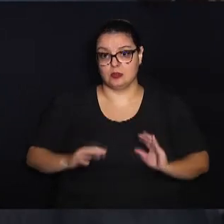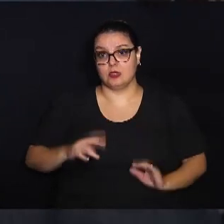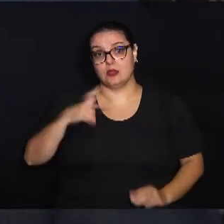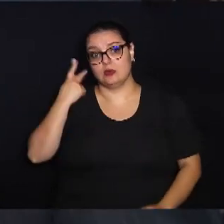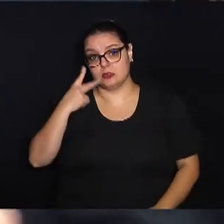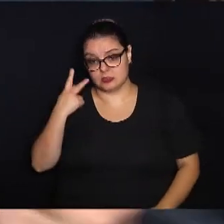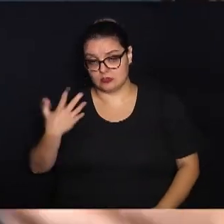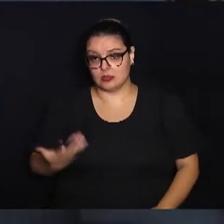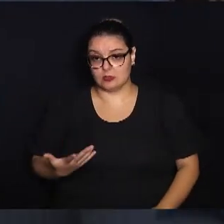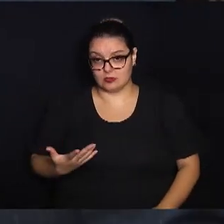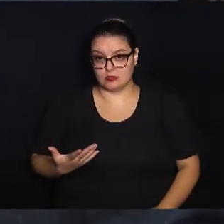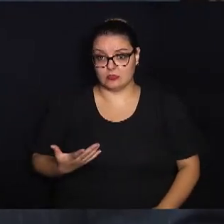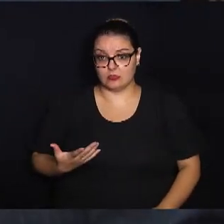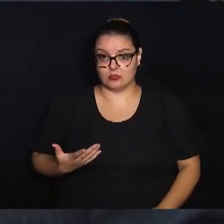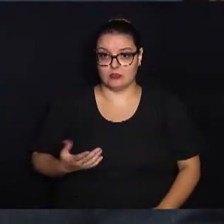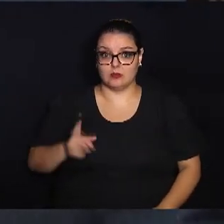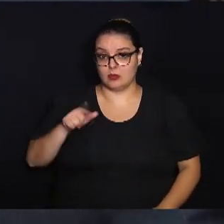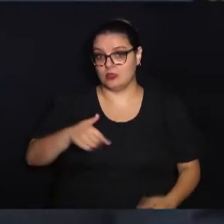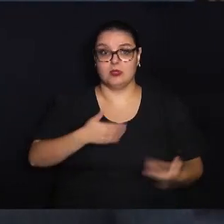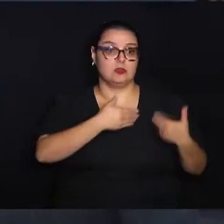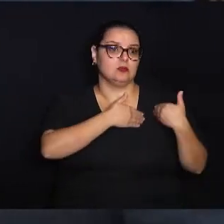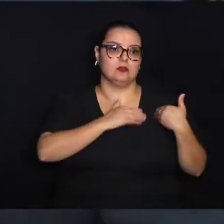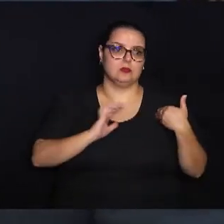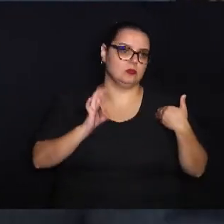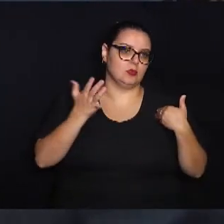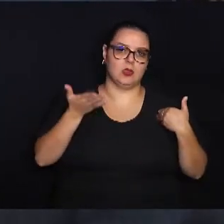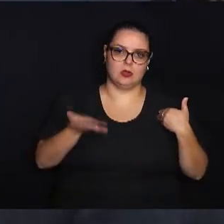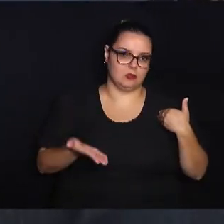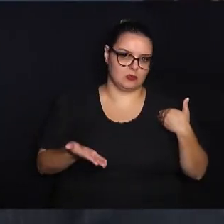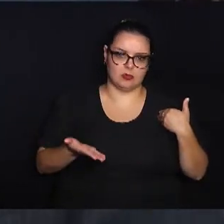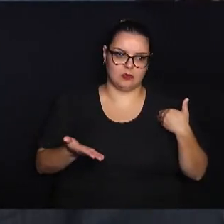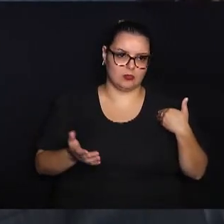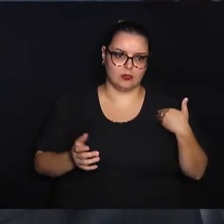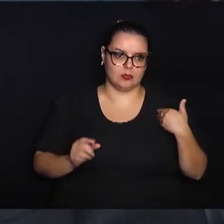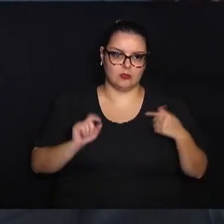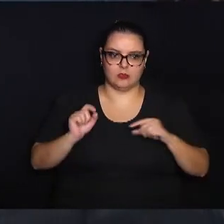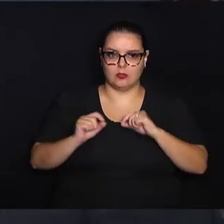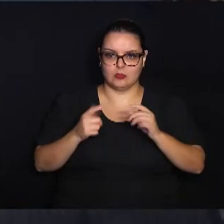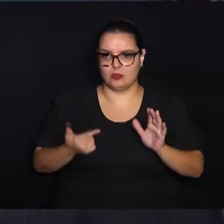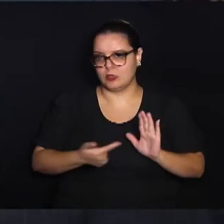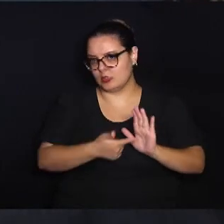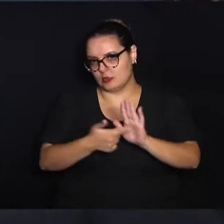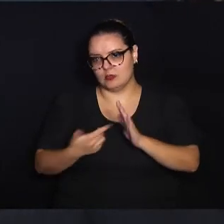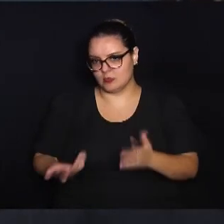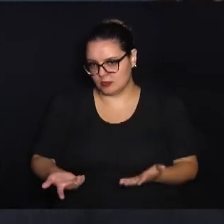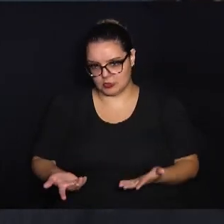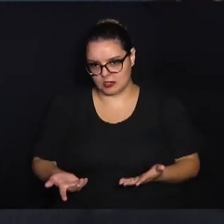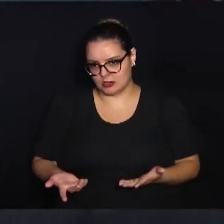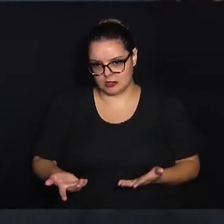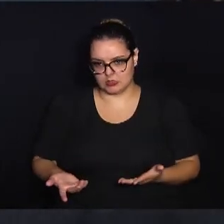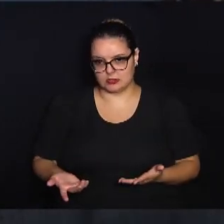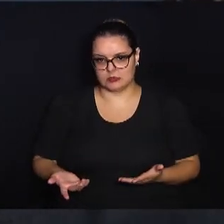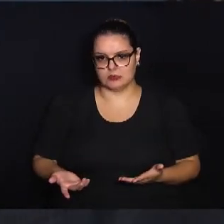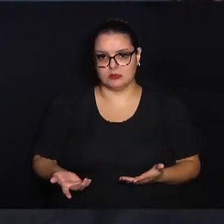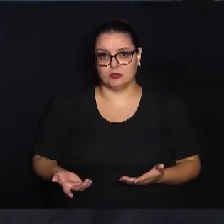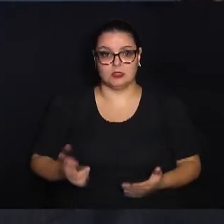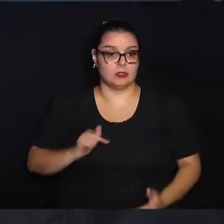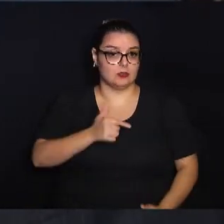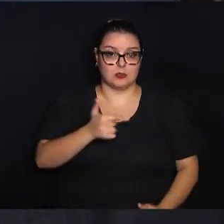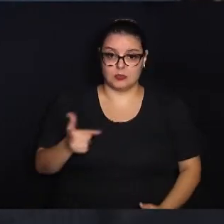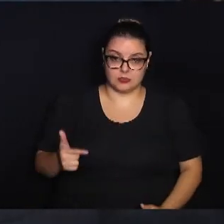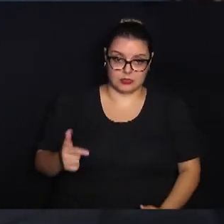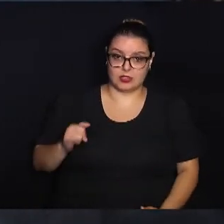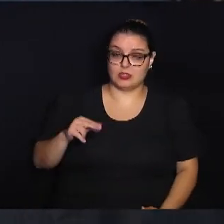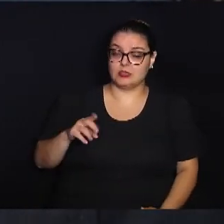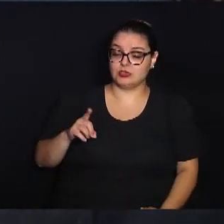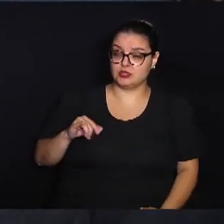vereadora foi a responsável por essas cenas que nós vimos. Então, por não haver nenhum indício